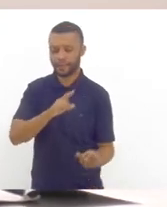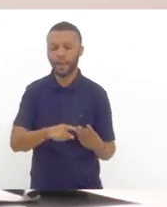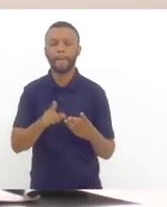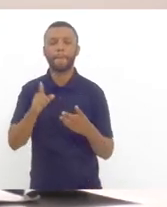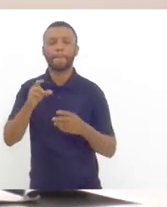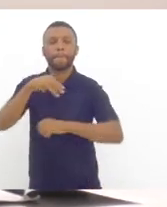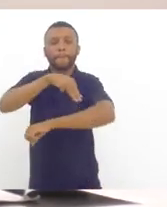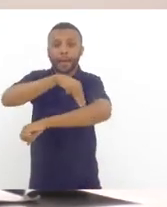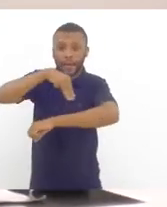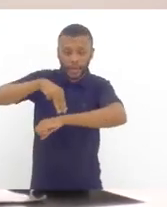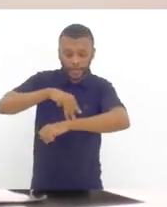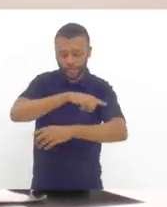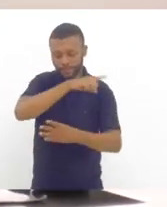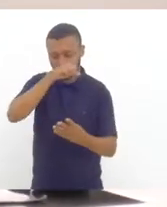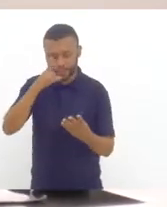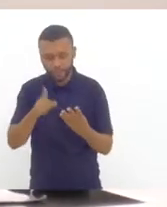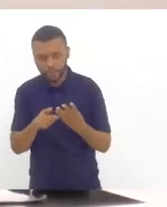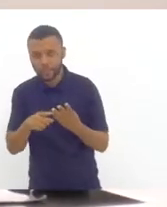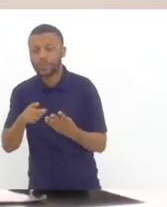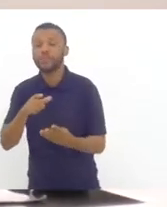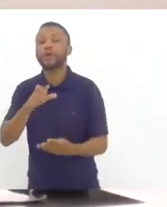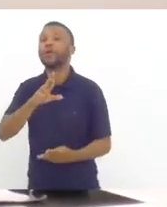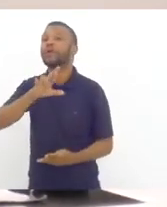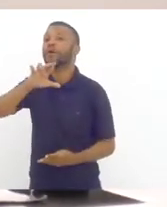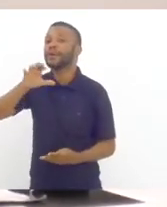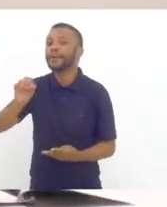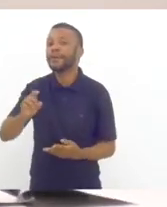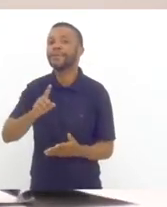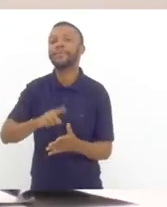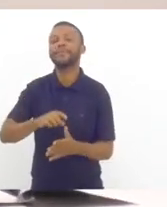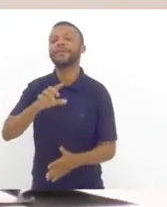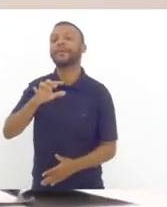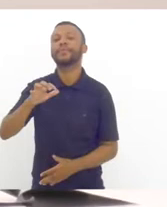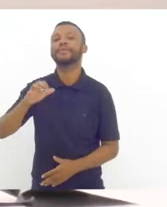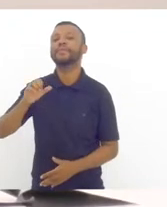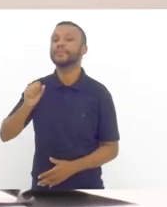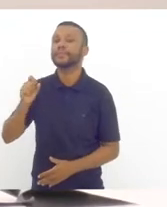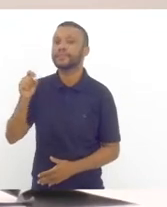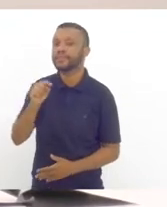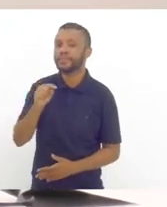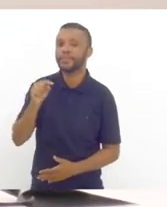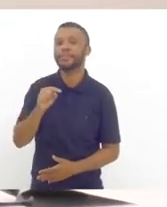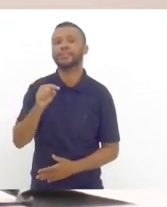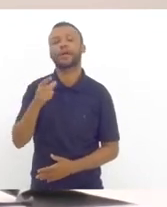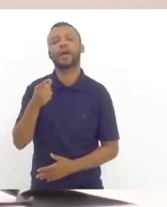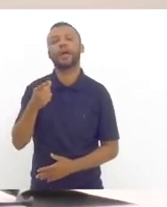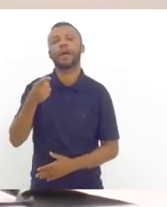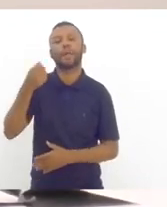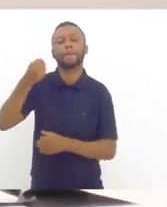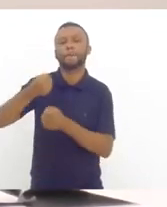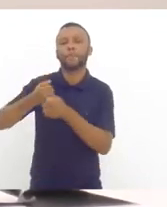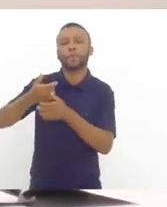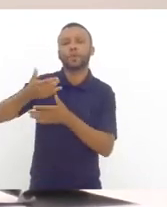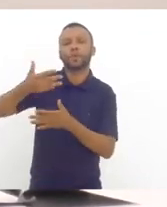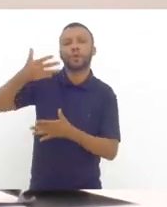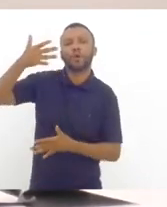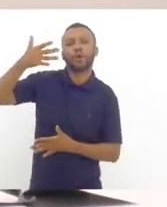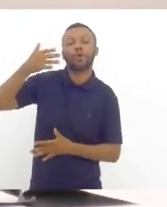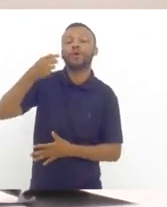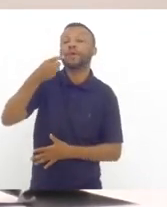depois é o Rio de Janeiro. Duque de Caxias é o 34º.